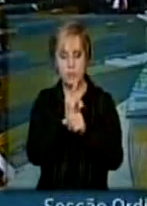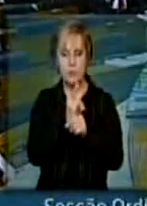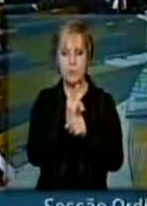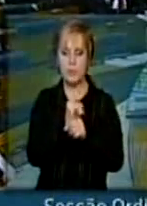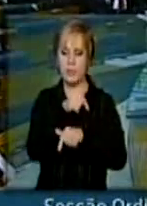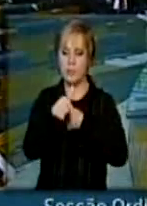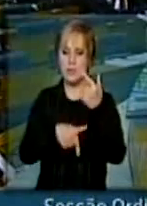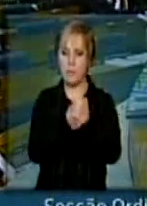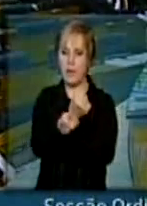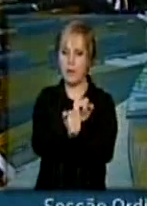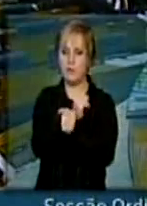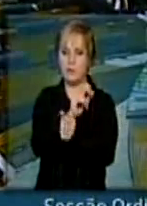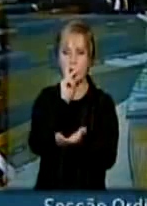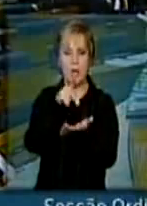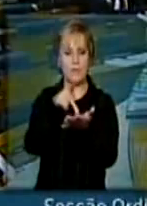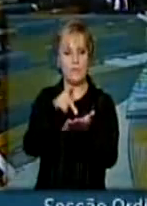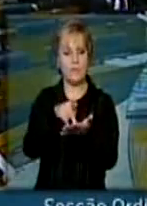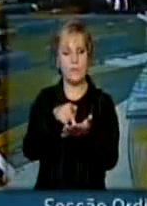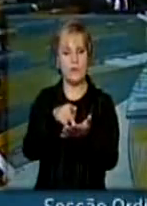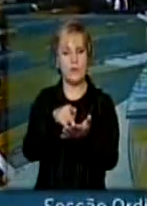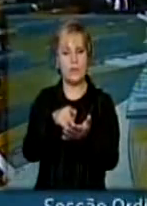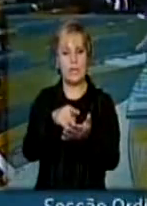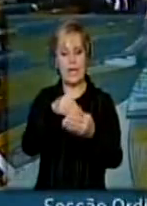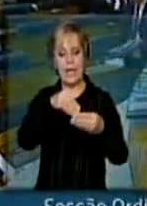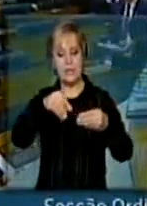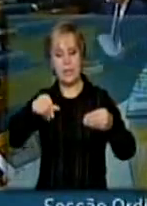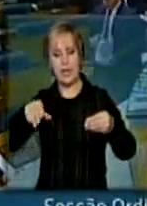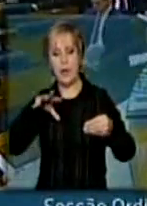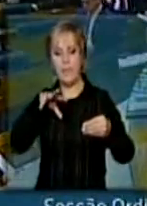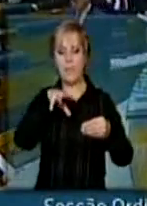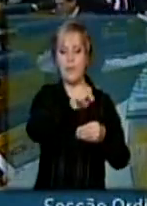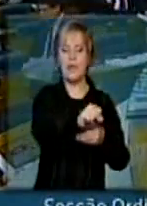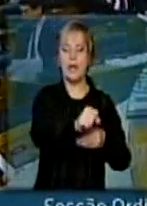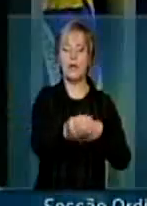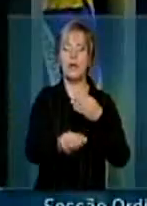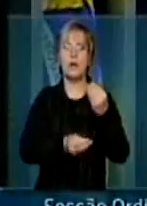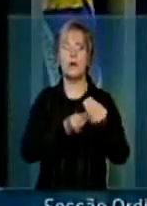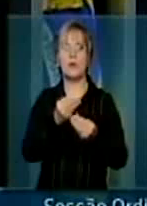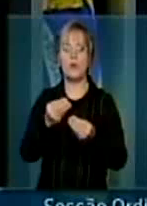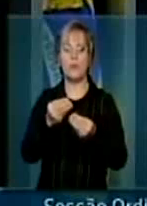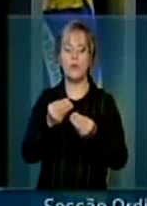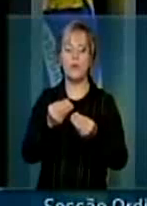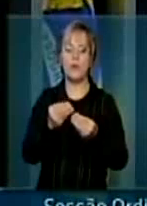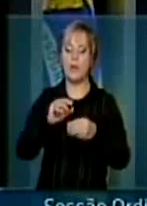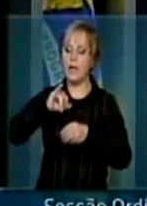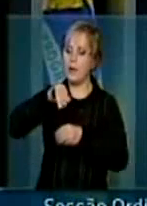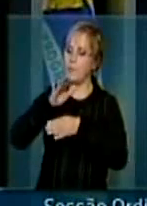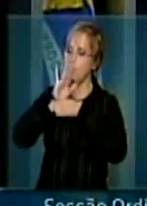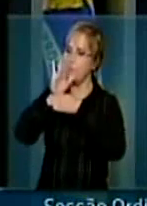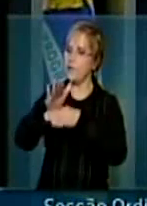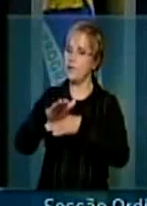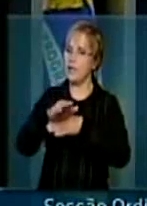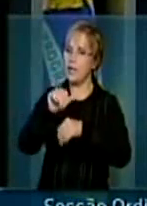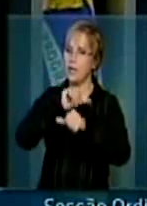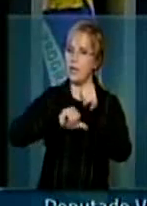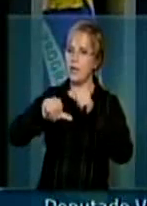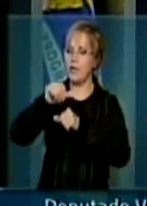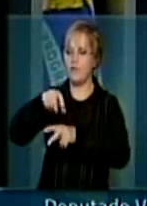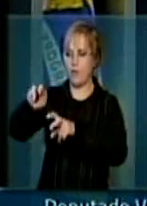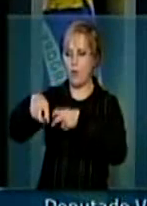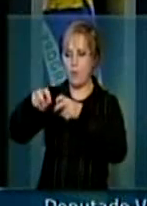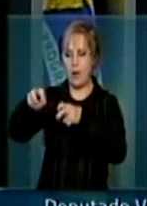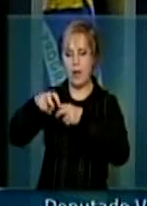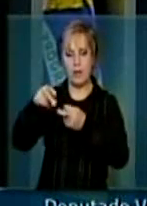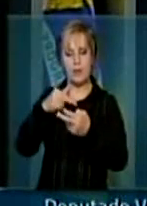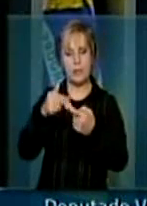trabalhador escravizado, a terra será usada como instrumento para a reforma agrária, beneficiando